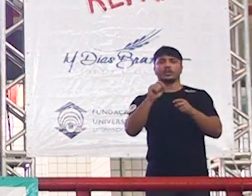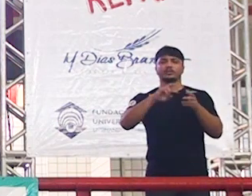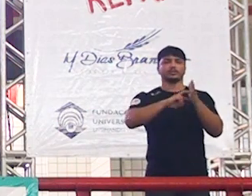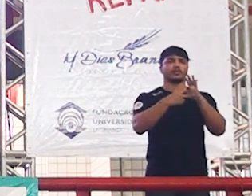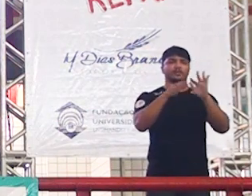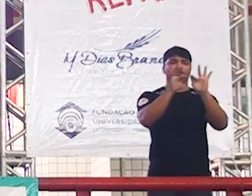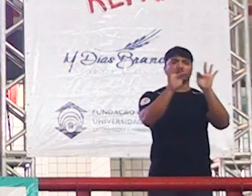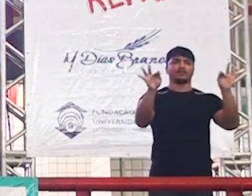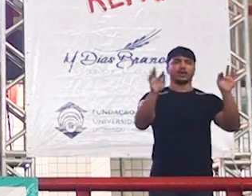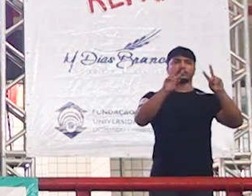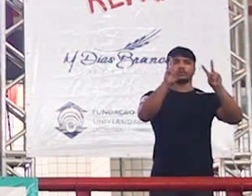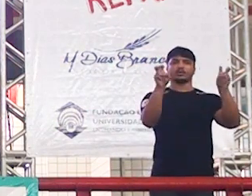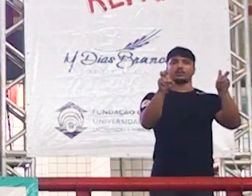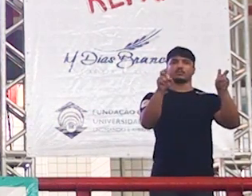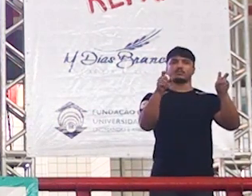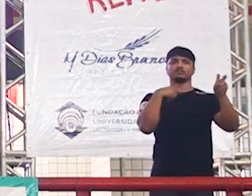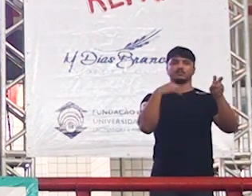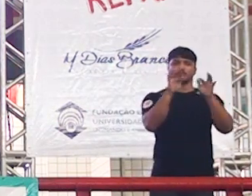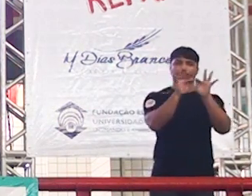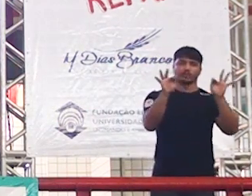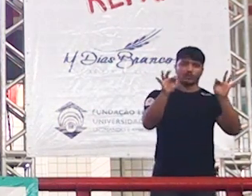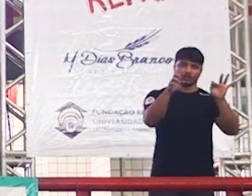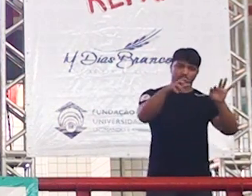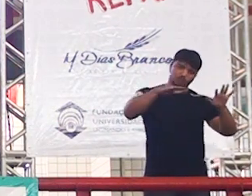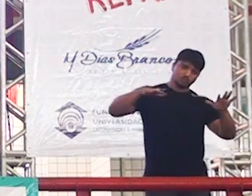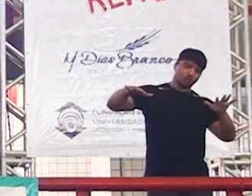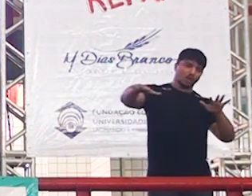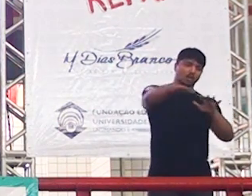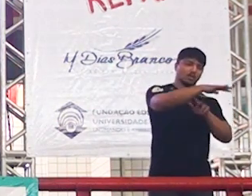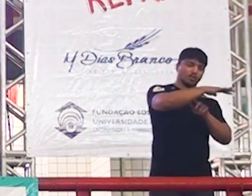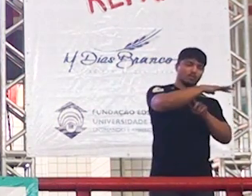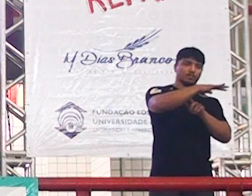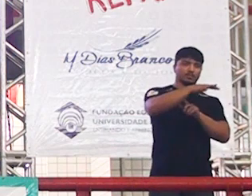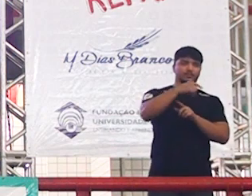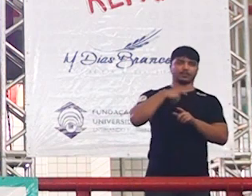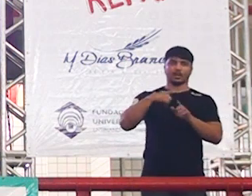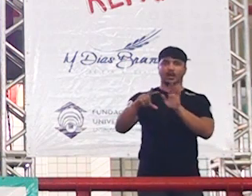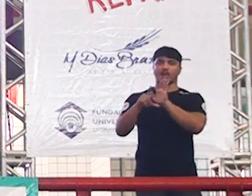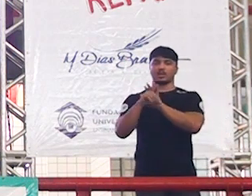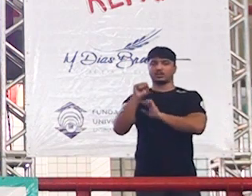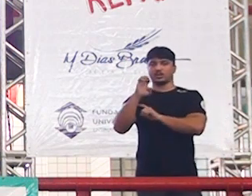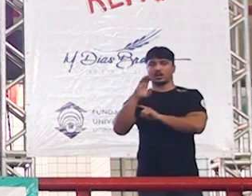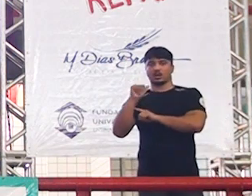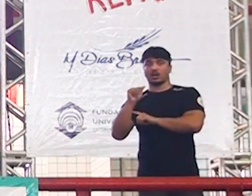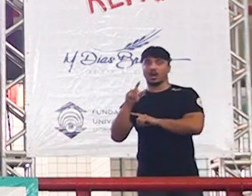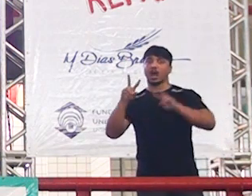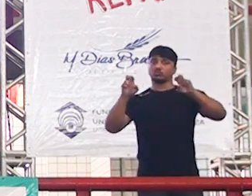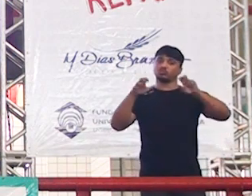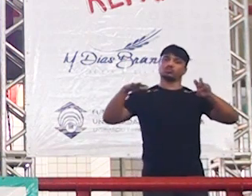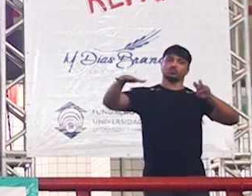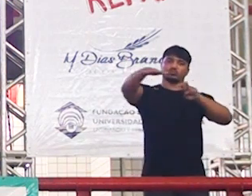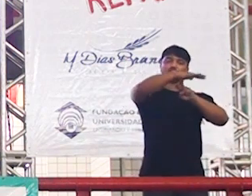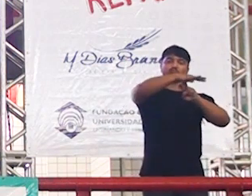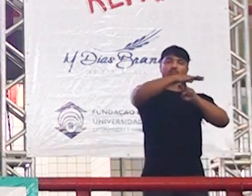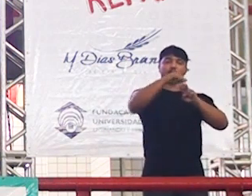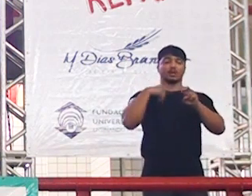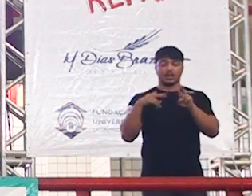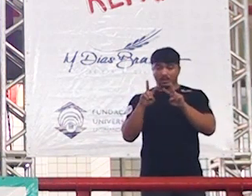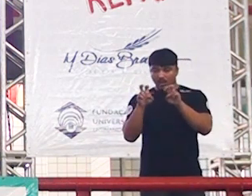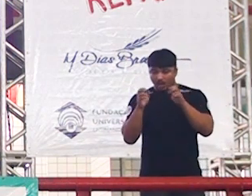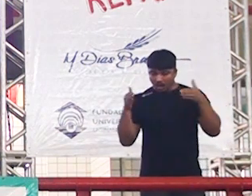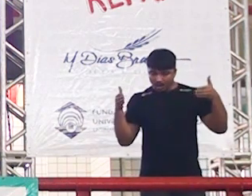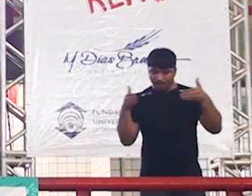tema? Assunto é o geral. Ah, caulei seca, isso é o assunto. Mas tinha